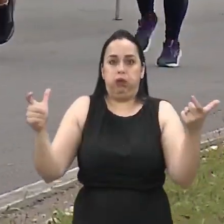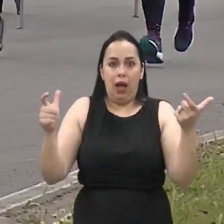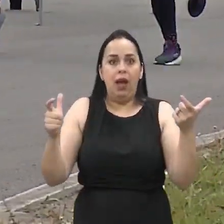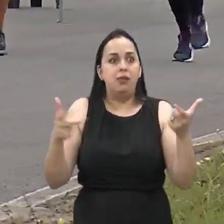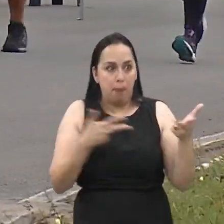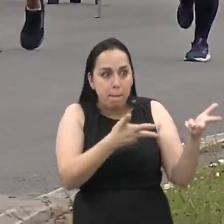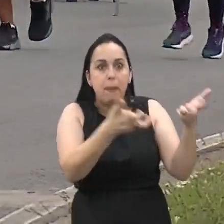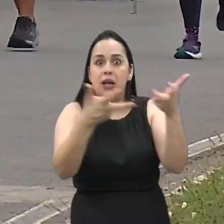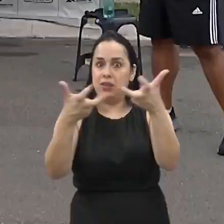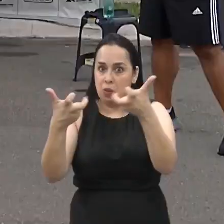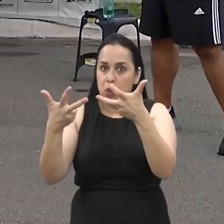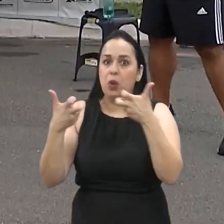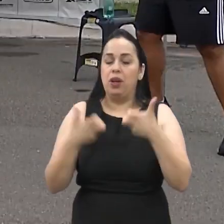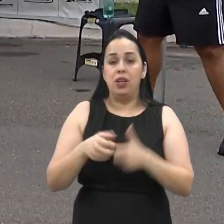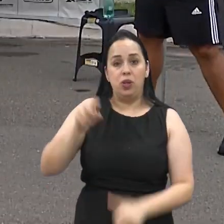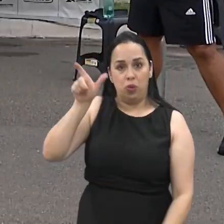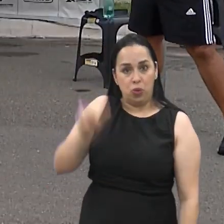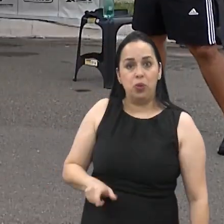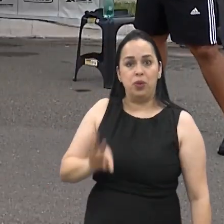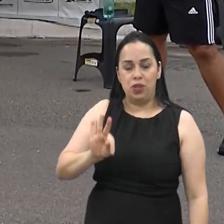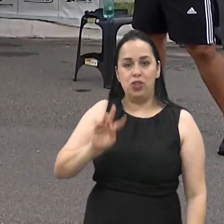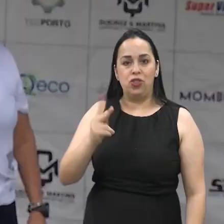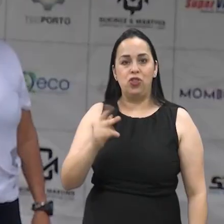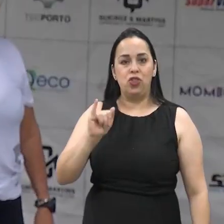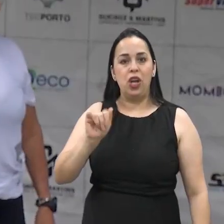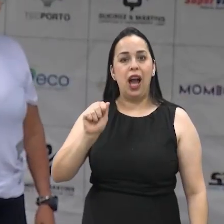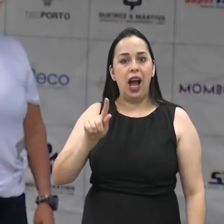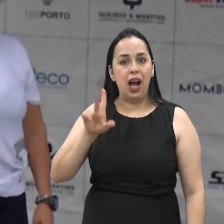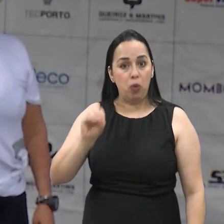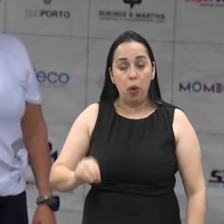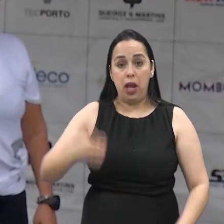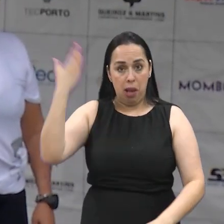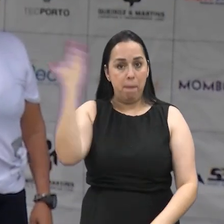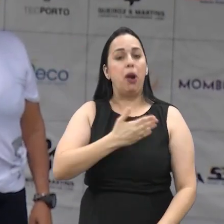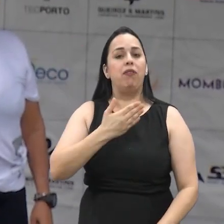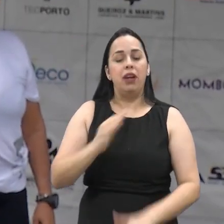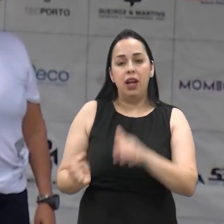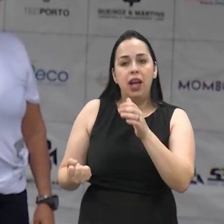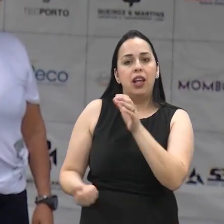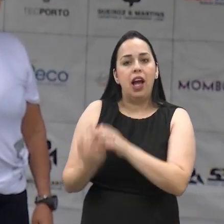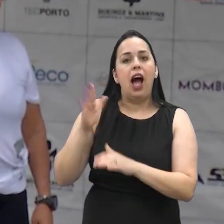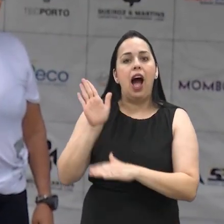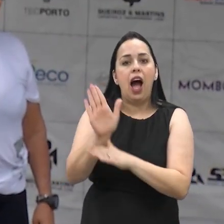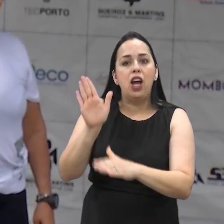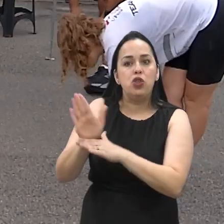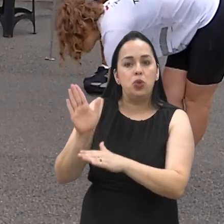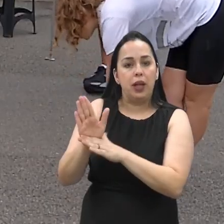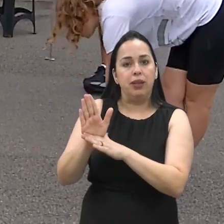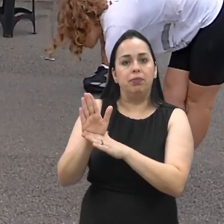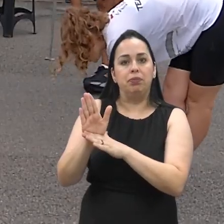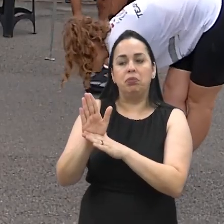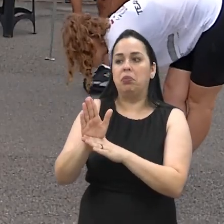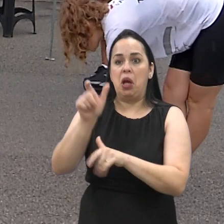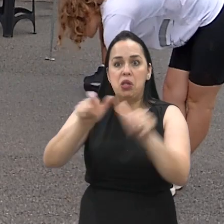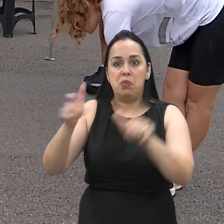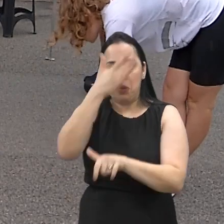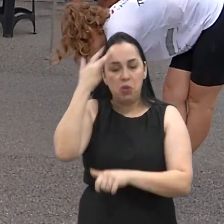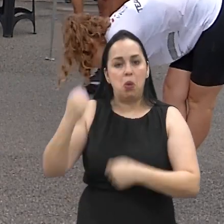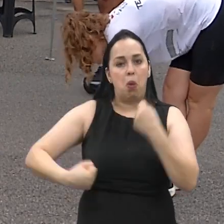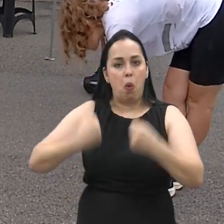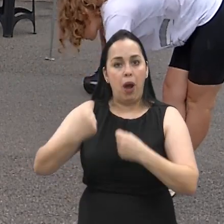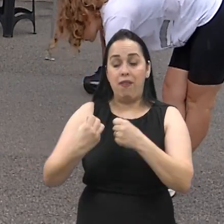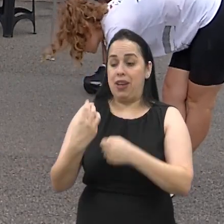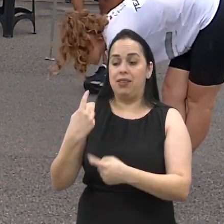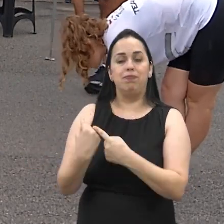mais comuns pela cidade. E o Tiago pode provar. Ele criou uma assessoria para corredores de rua há 3 anos. E